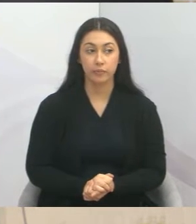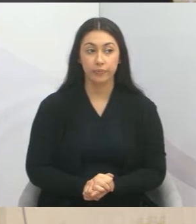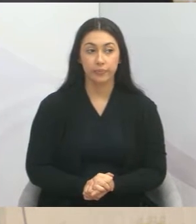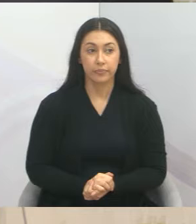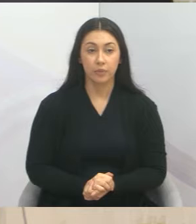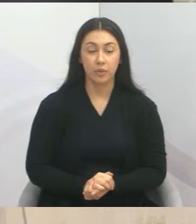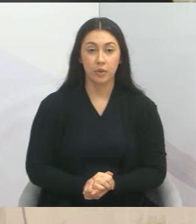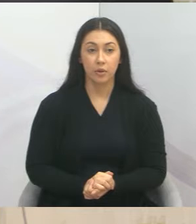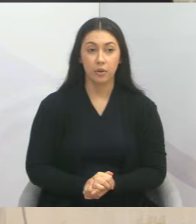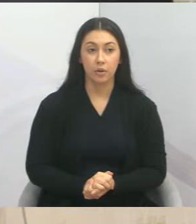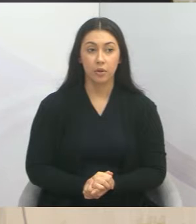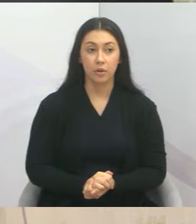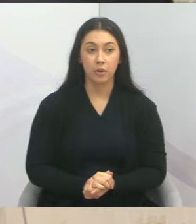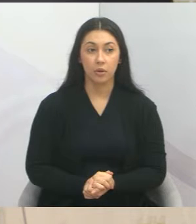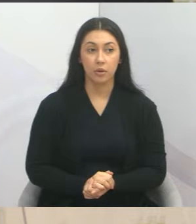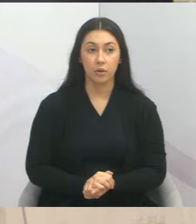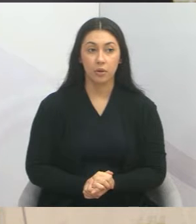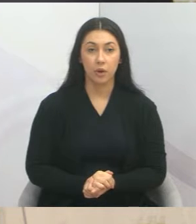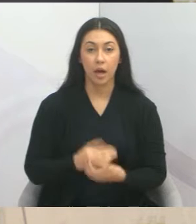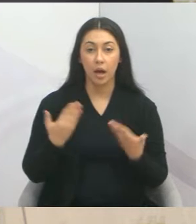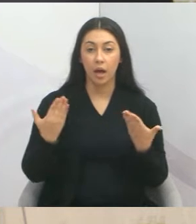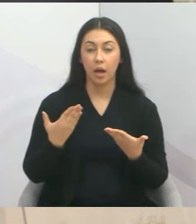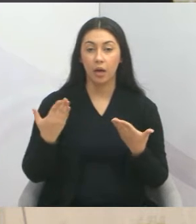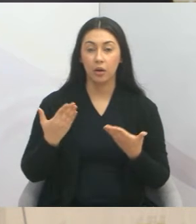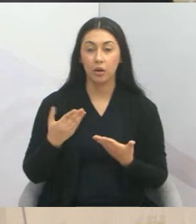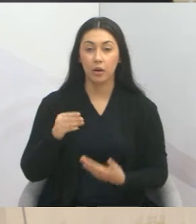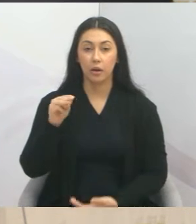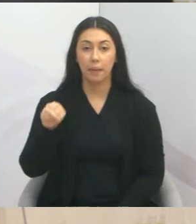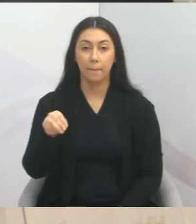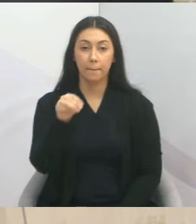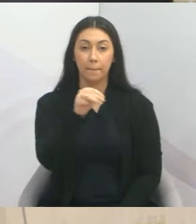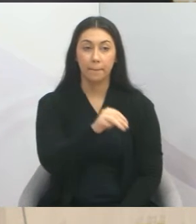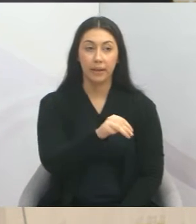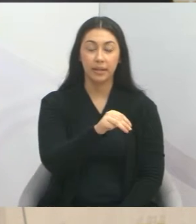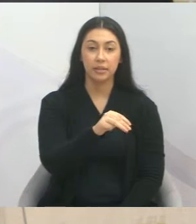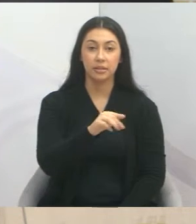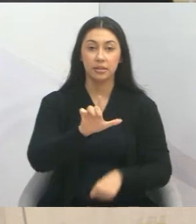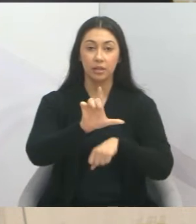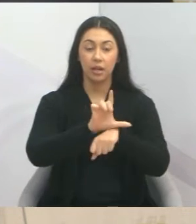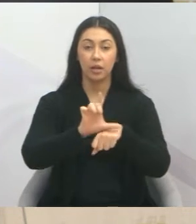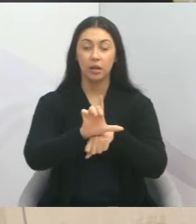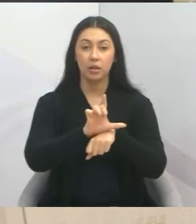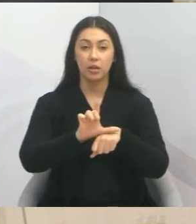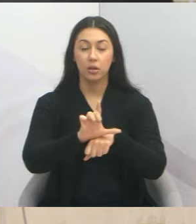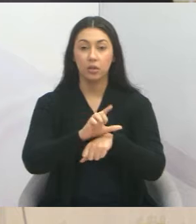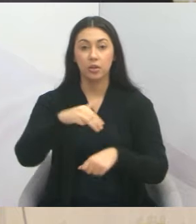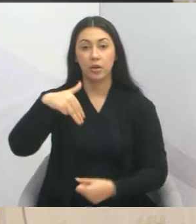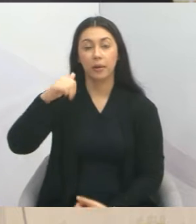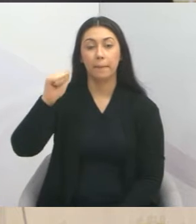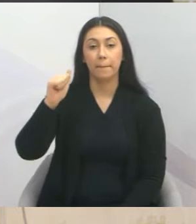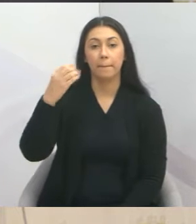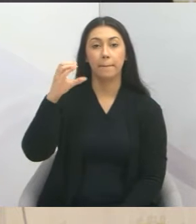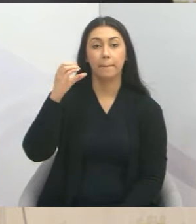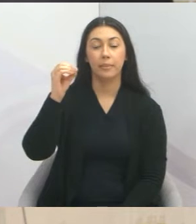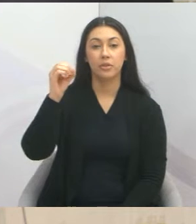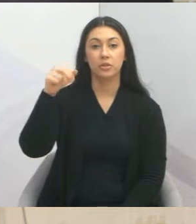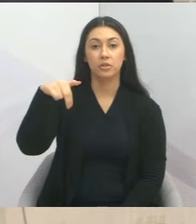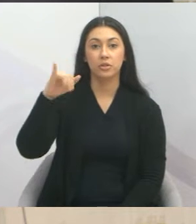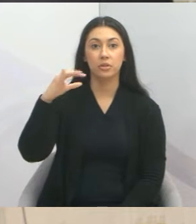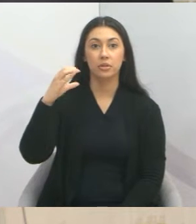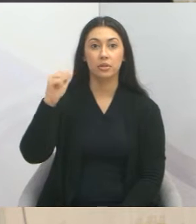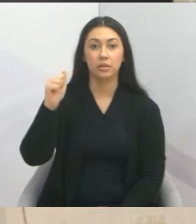e como Vereador como venerável mestre presidente da loja maçônica a rbls integrante